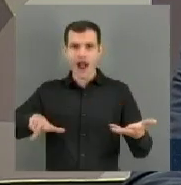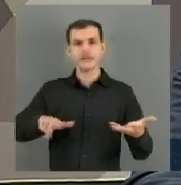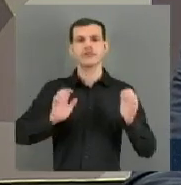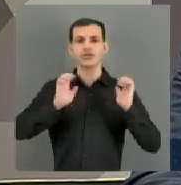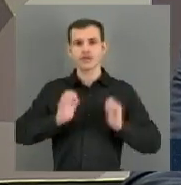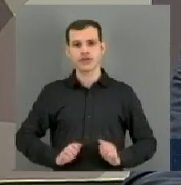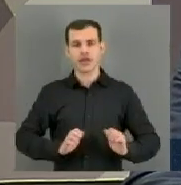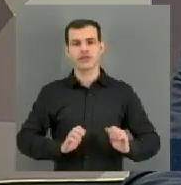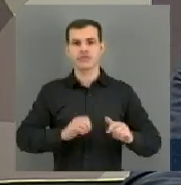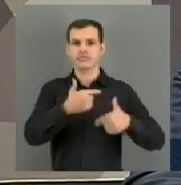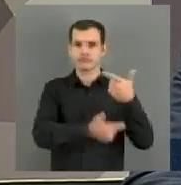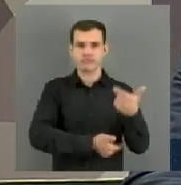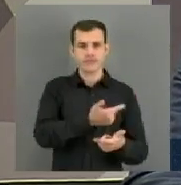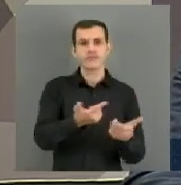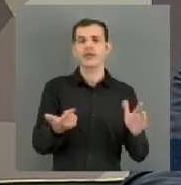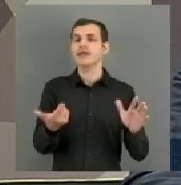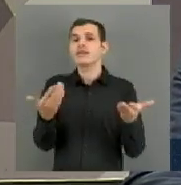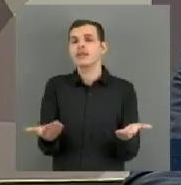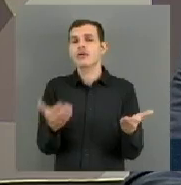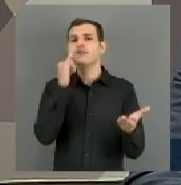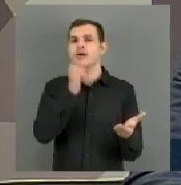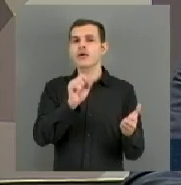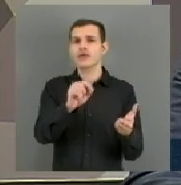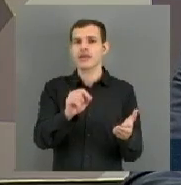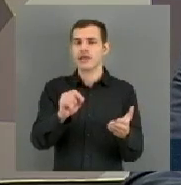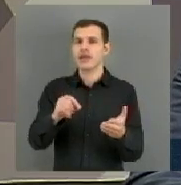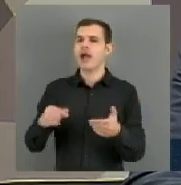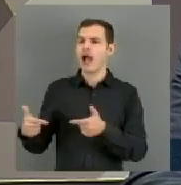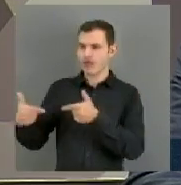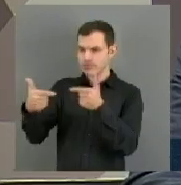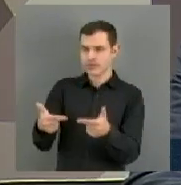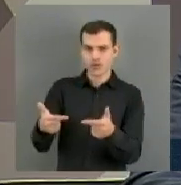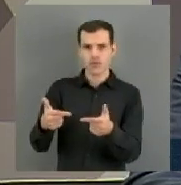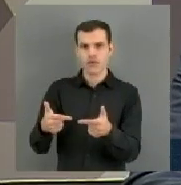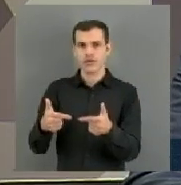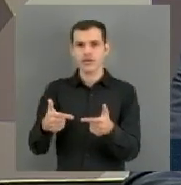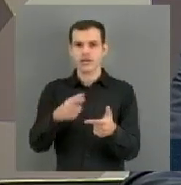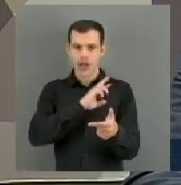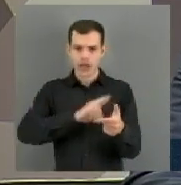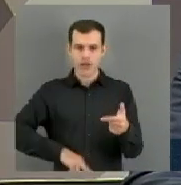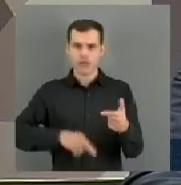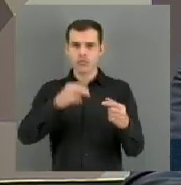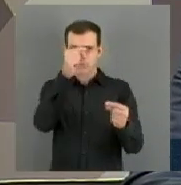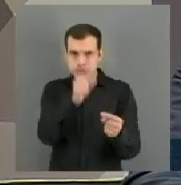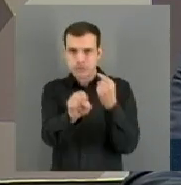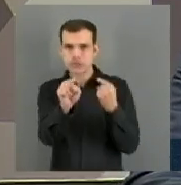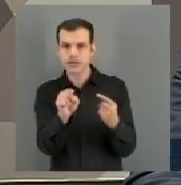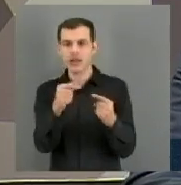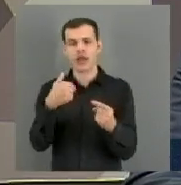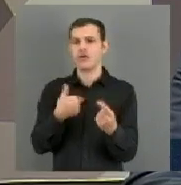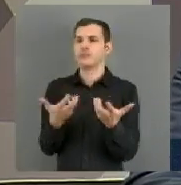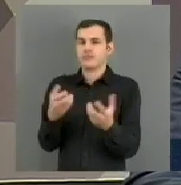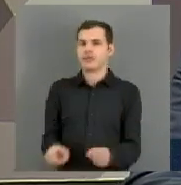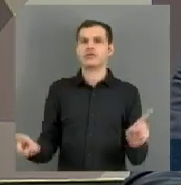tolerando, portanto, qualquer atitude não republicana. Dito isso, Excelências, peço a gentileza de